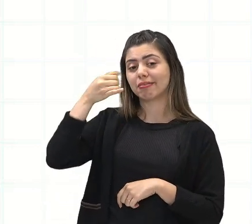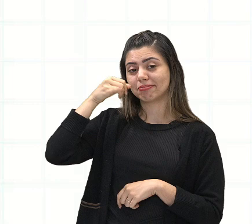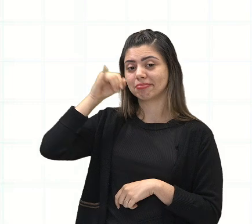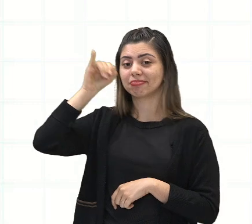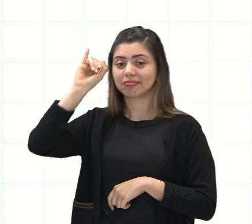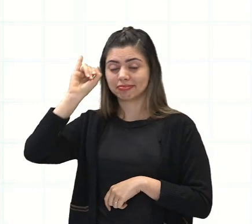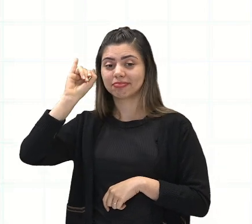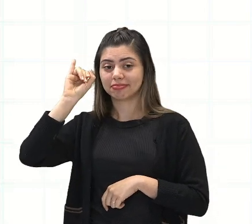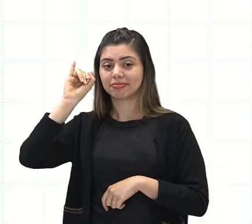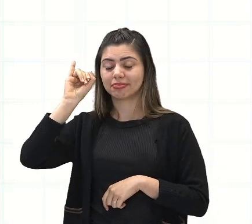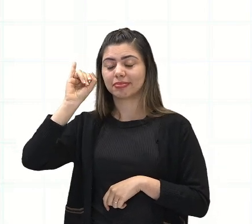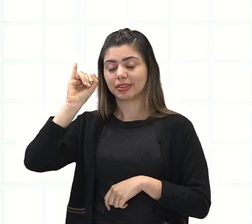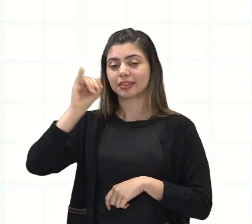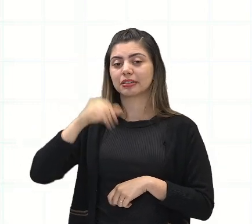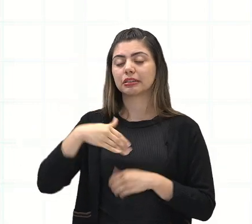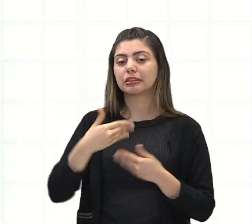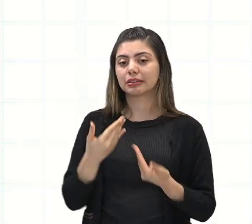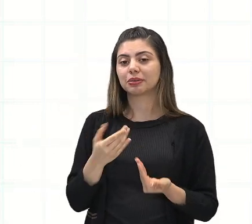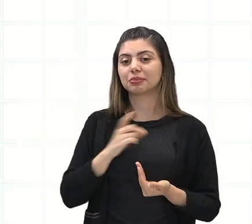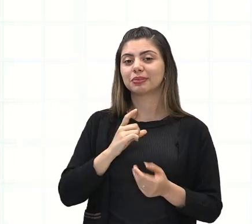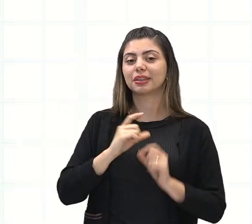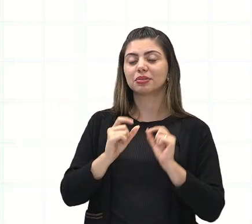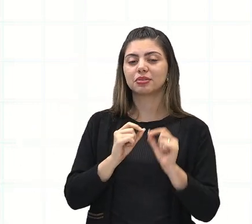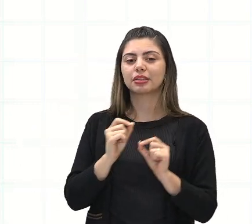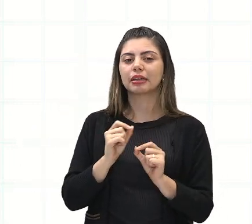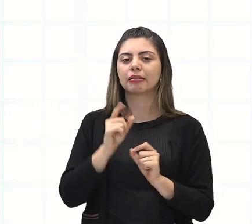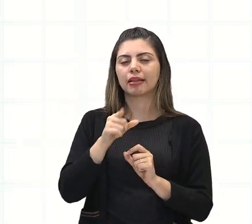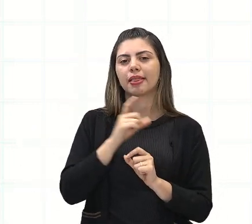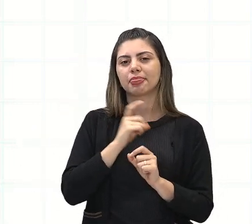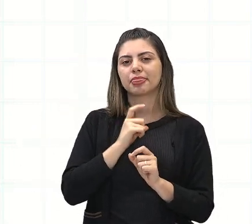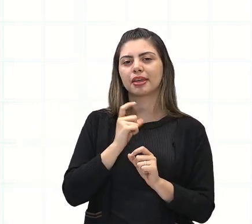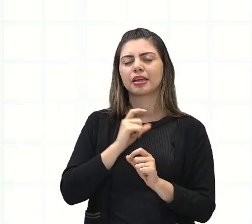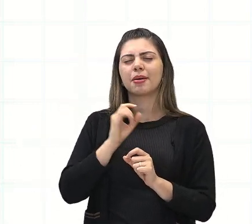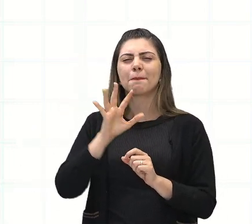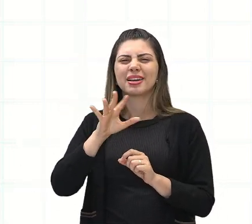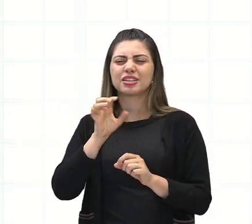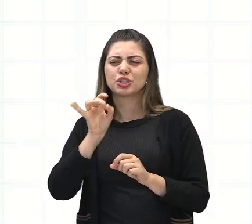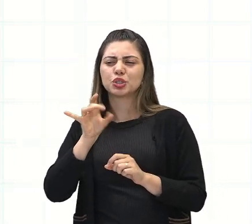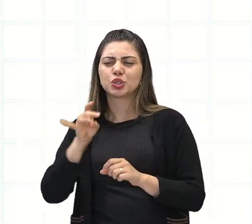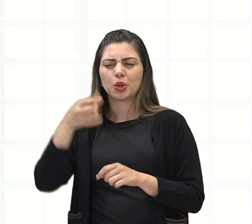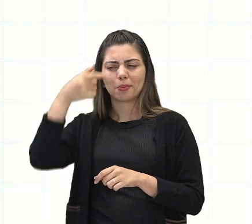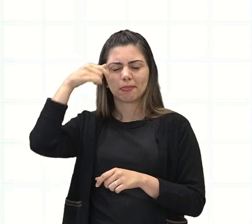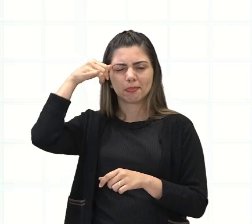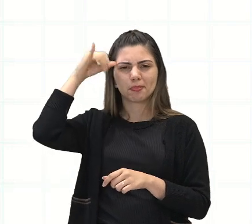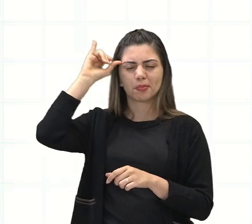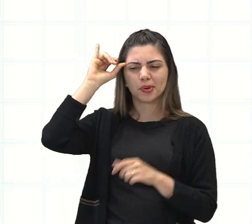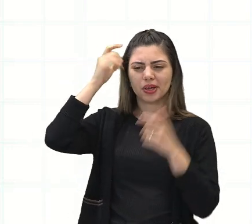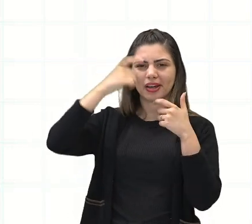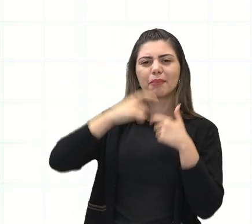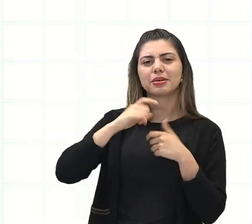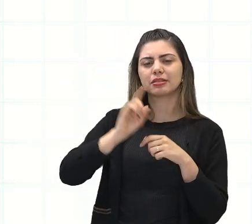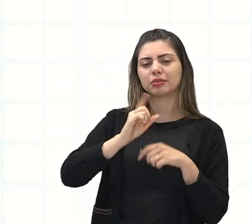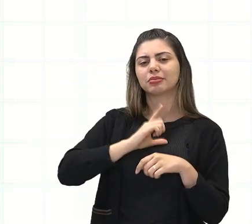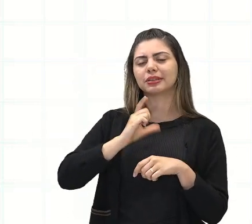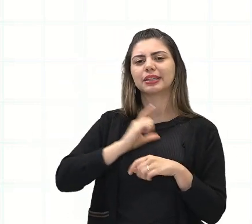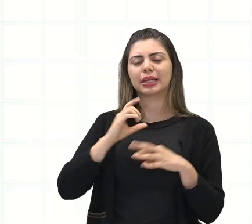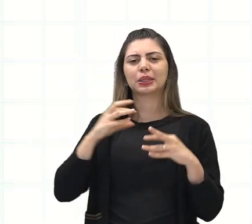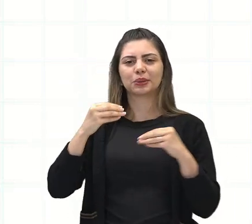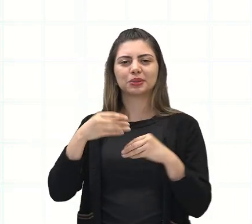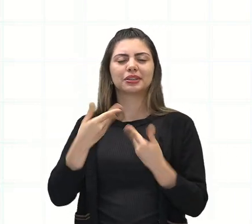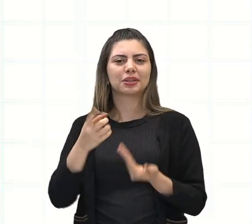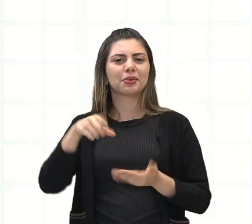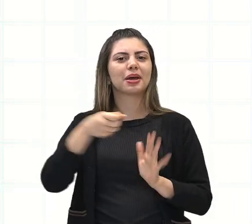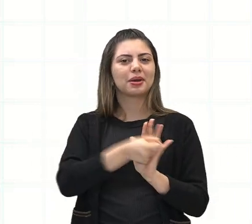né? Ele possui o boi. Só que eu estou substituindo a parte, que é só a cabeça do gado, pelo todo, utilizando numa figura de